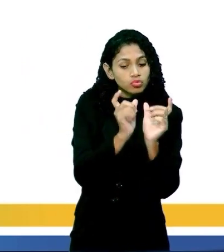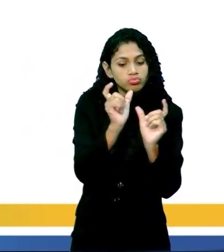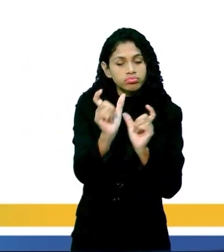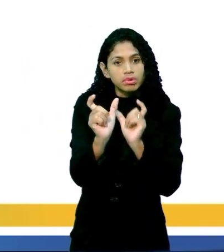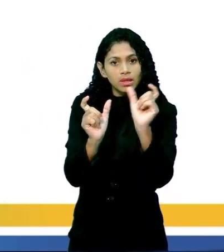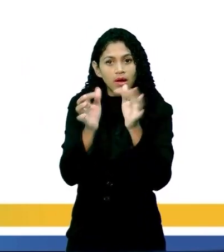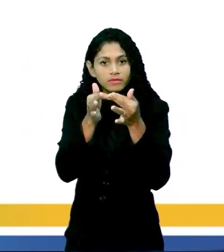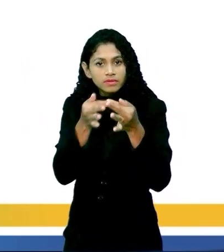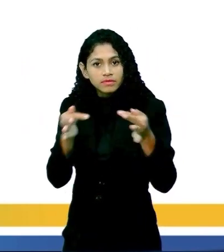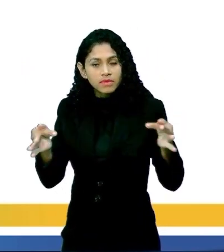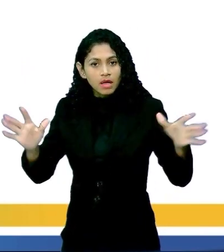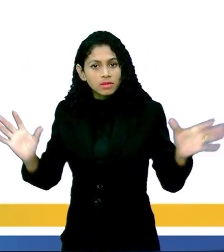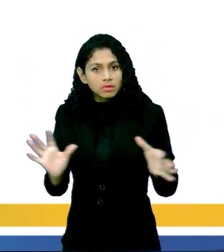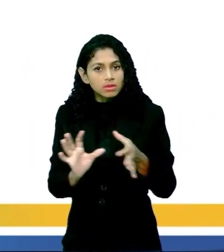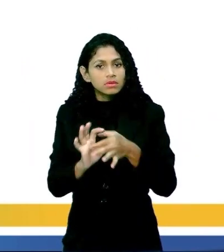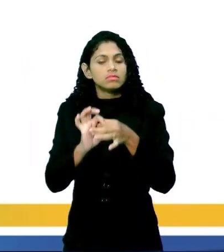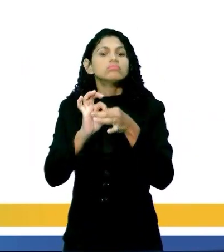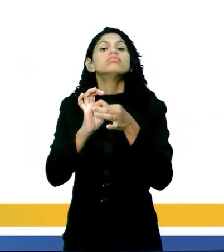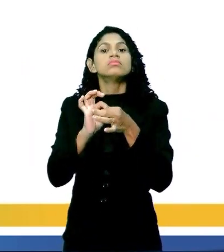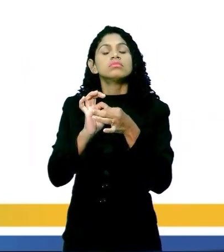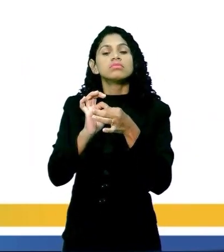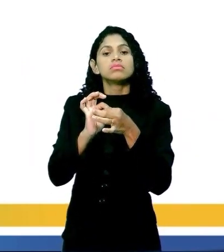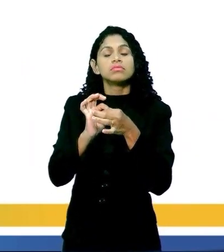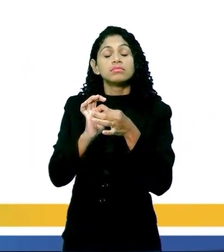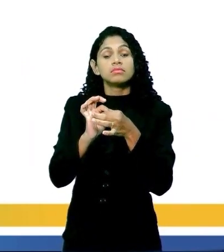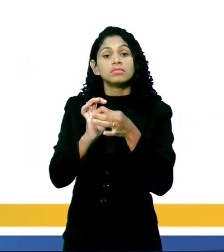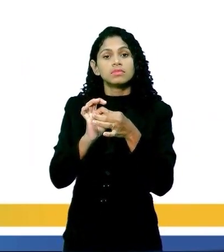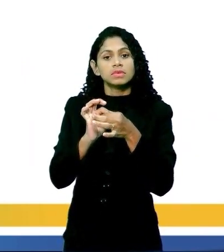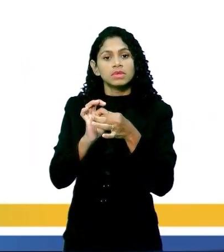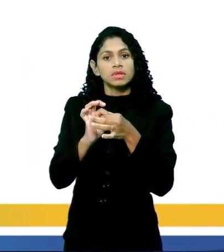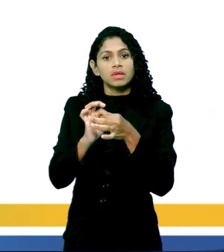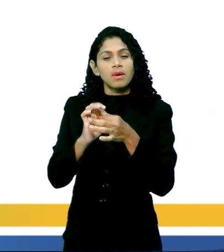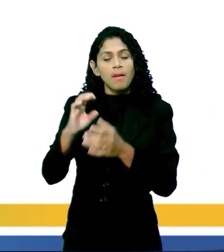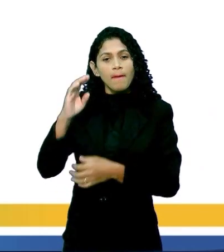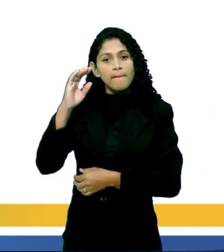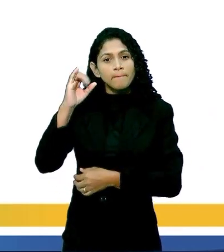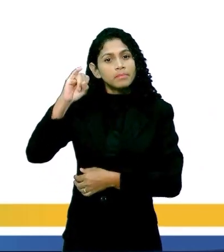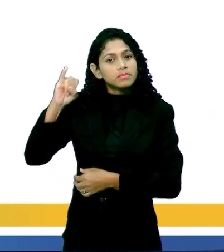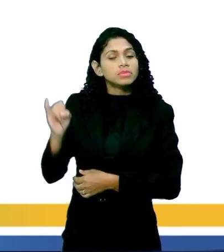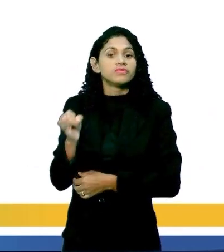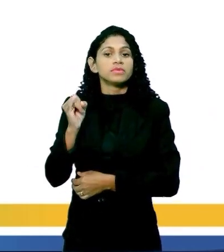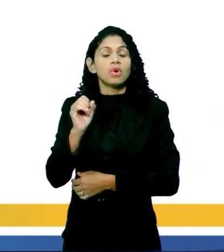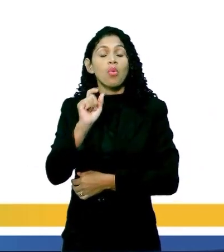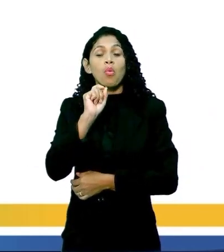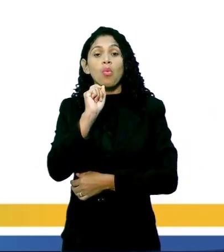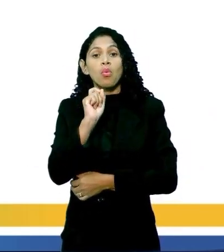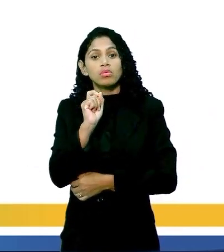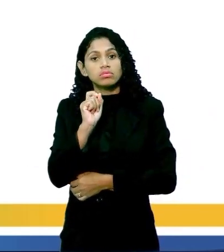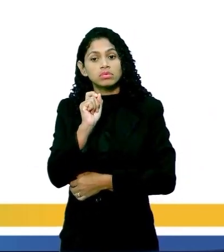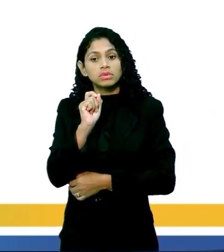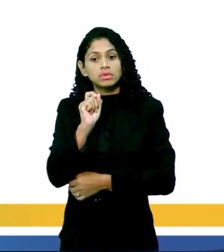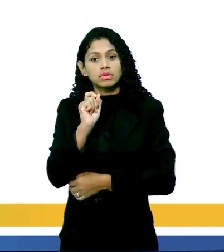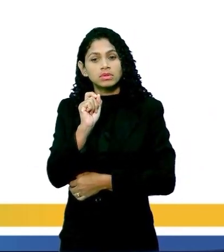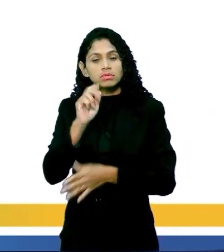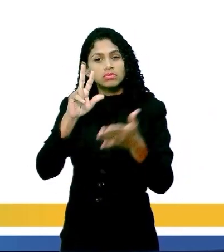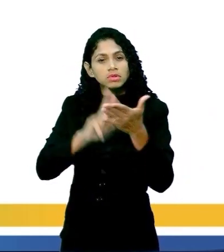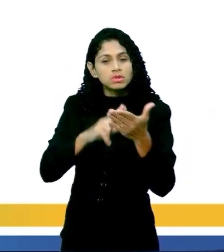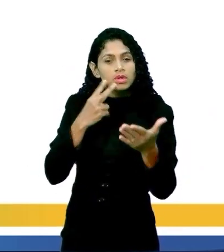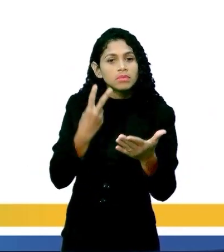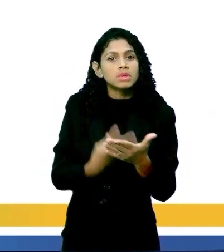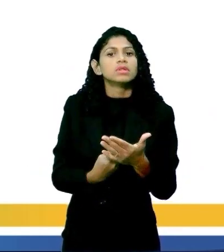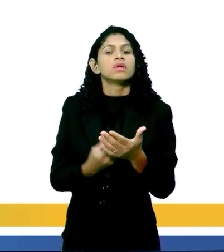frases encadeadas que permitem interpretação e transmitem uma mensagem. É qualquer